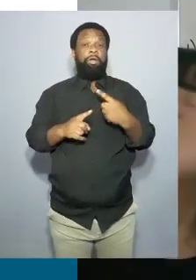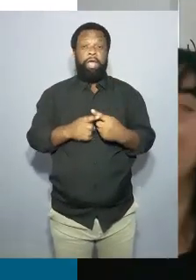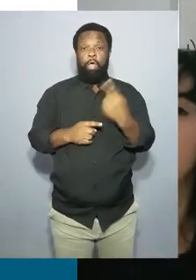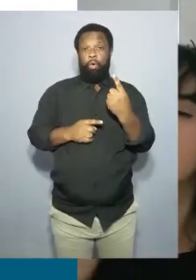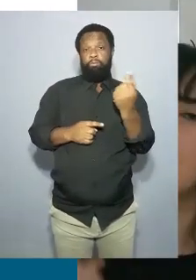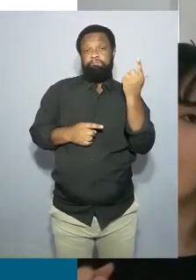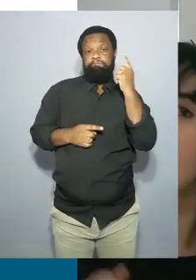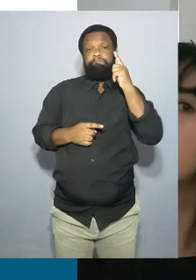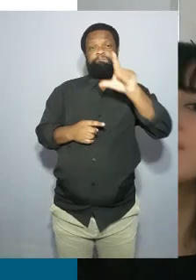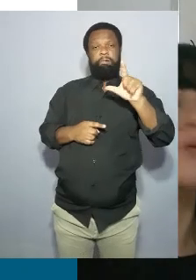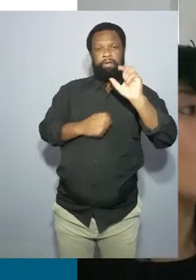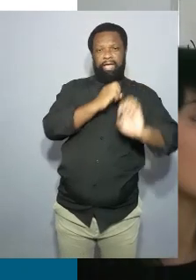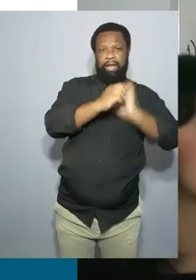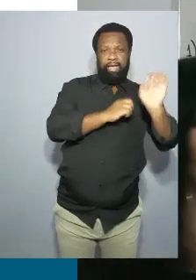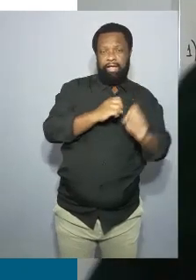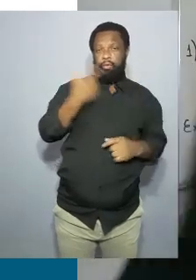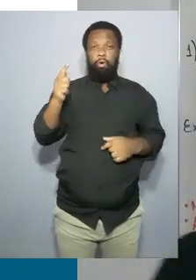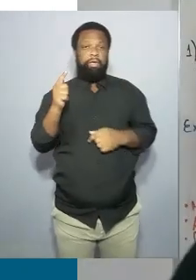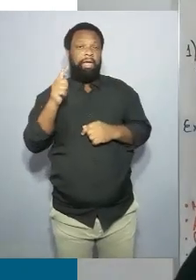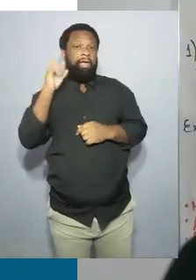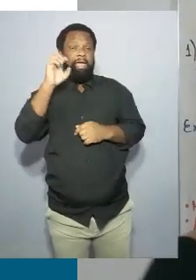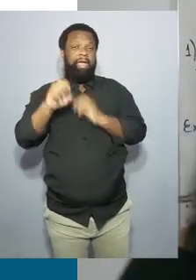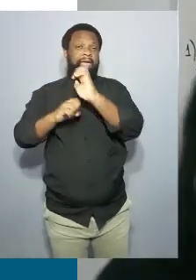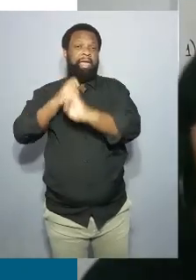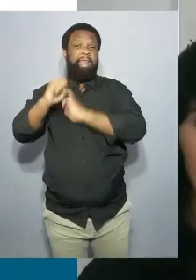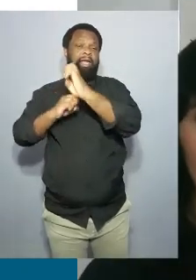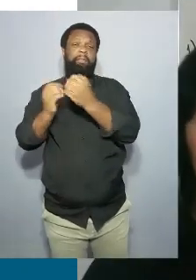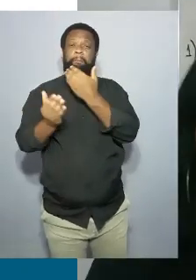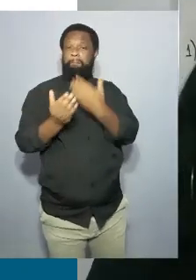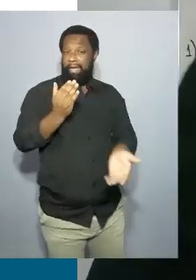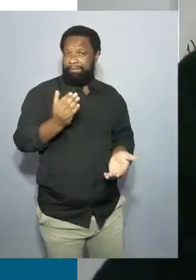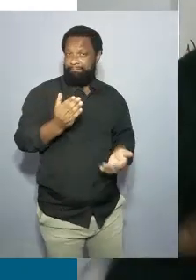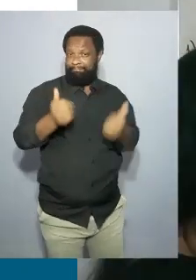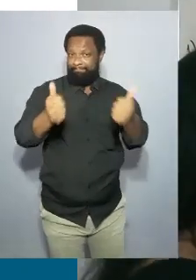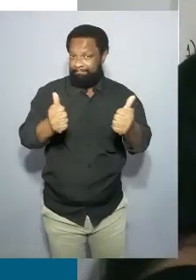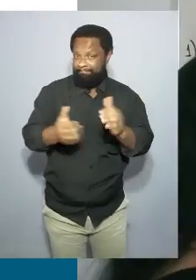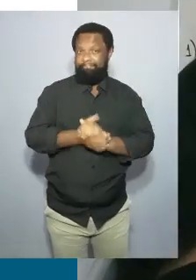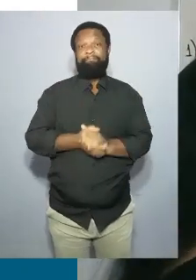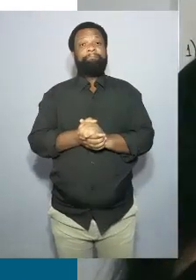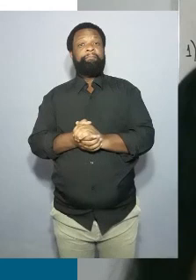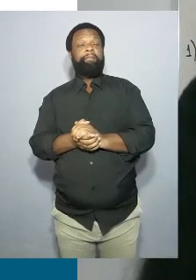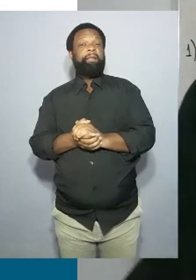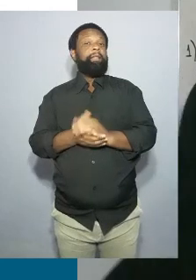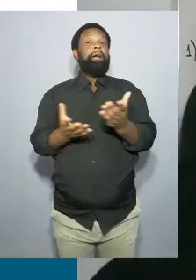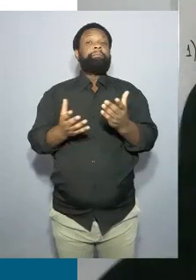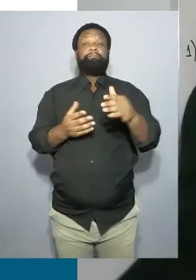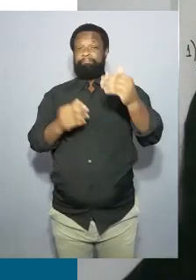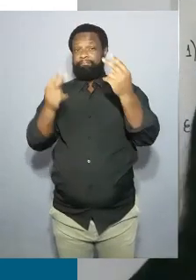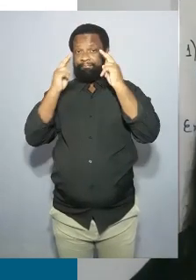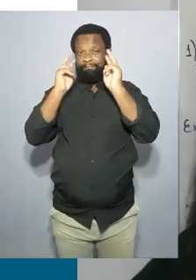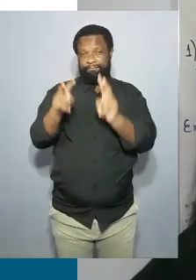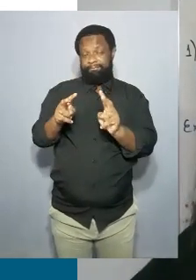um vai ganhar os elétrons e o outro vai perder os elétrons. Combinado? Bom,